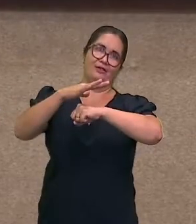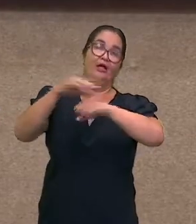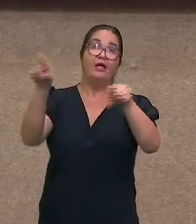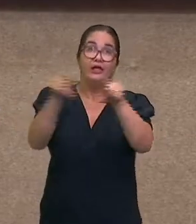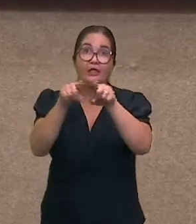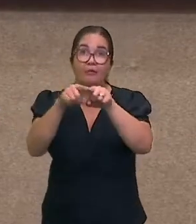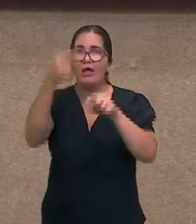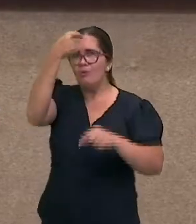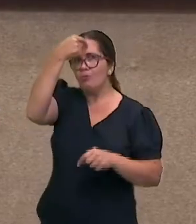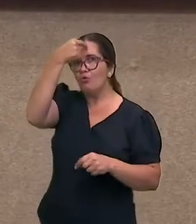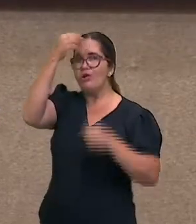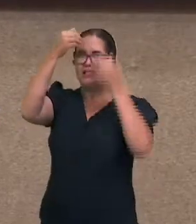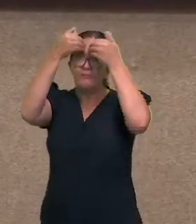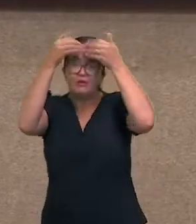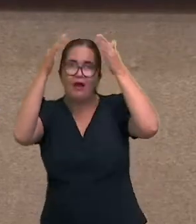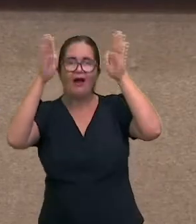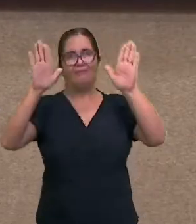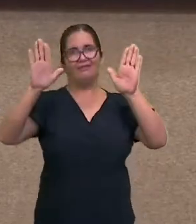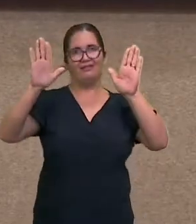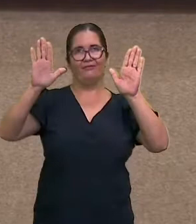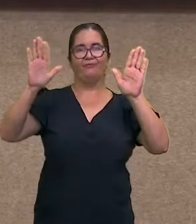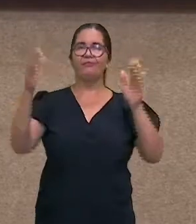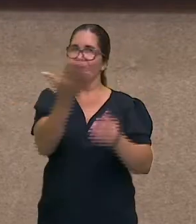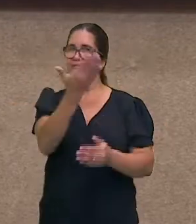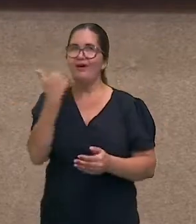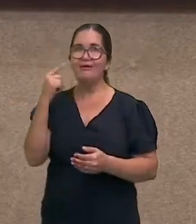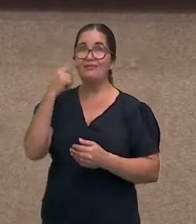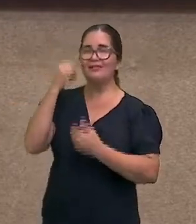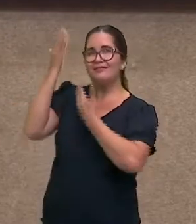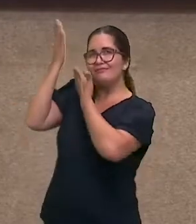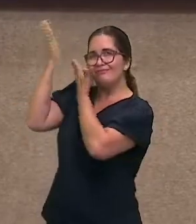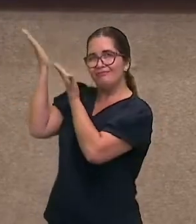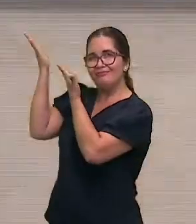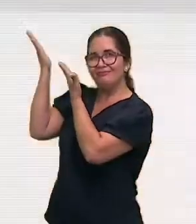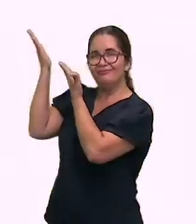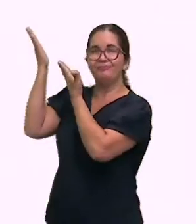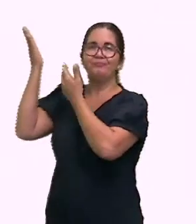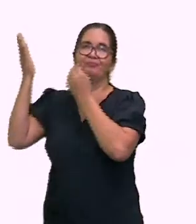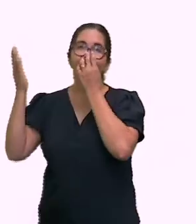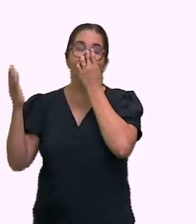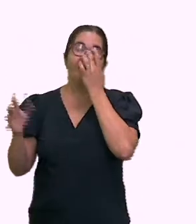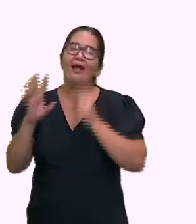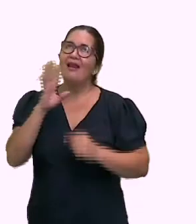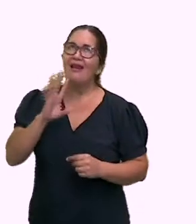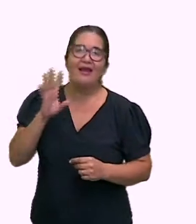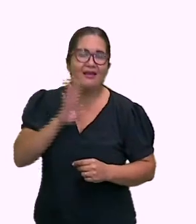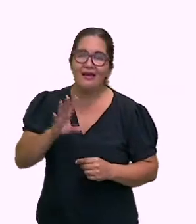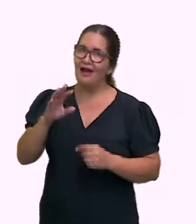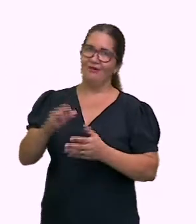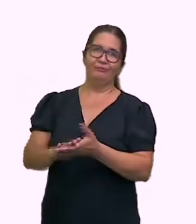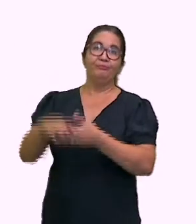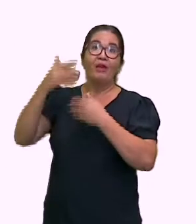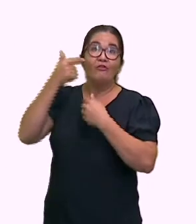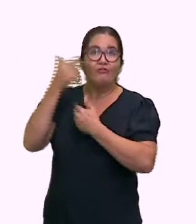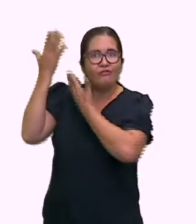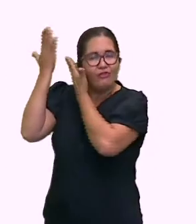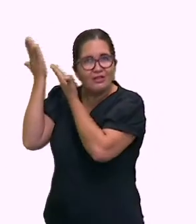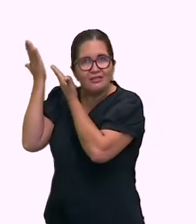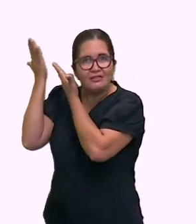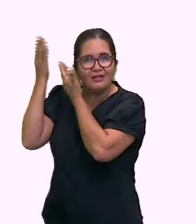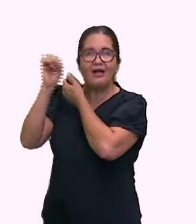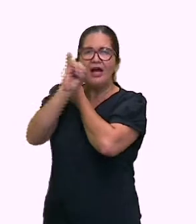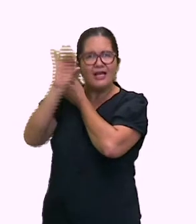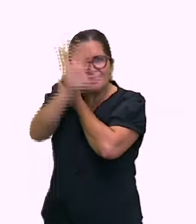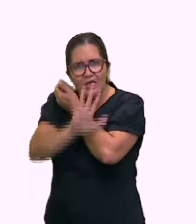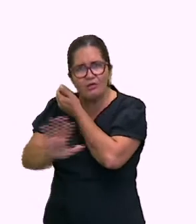conhecimento. Vamos entender essa revolução? Olha que bacana. Trouxe nessa imagem para vocês